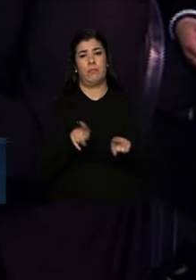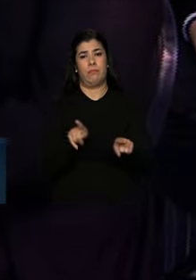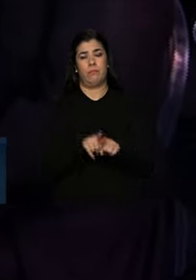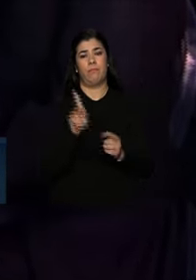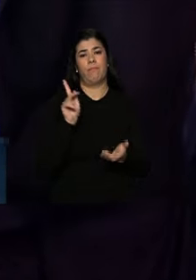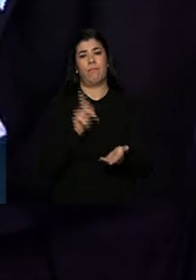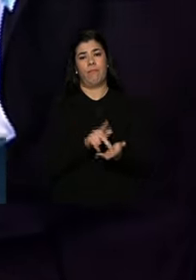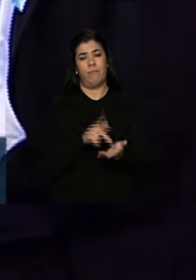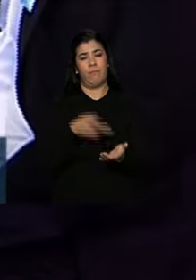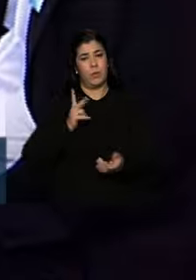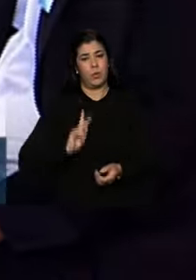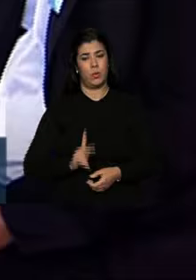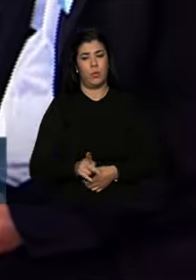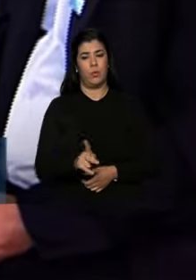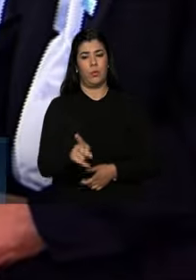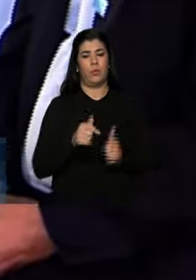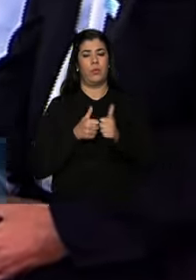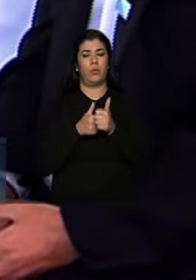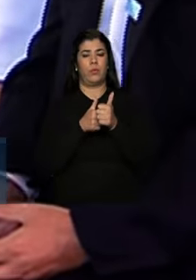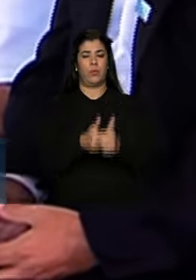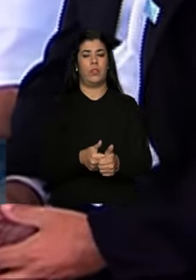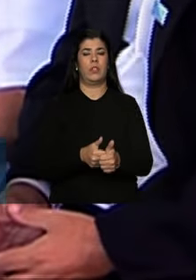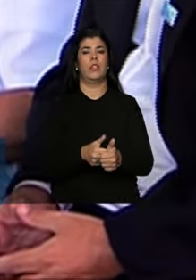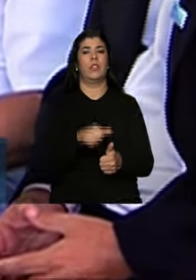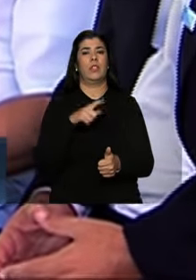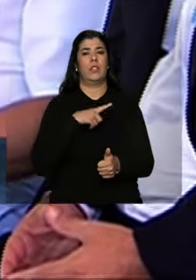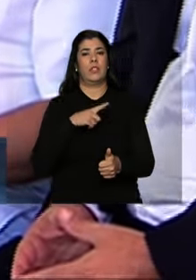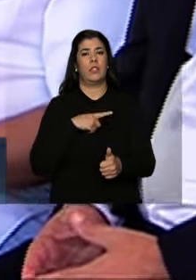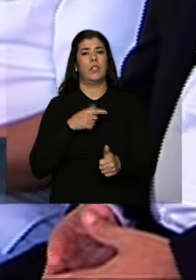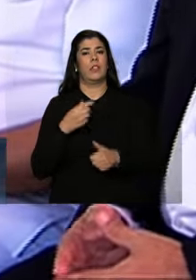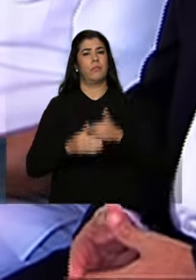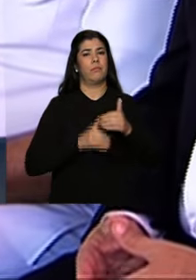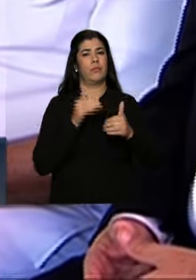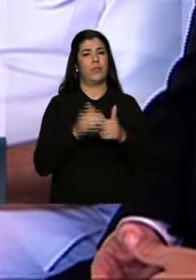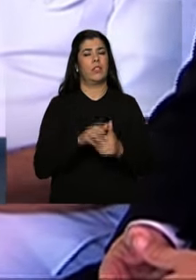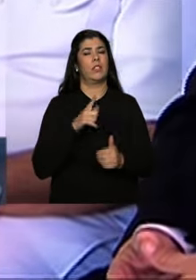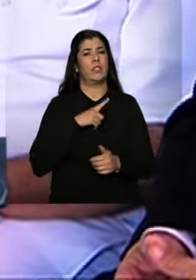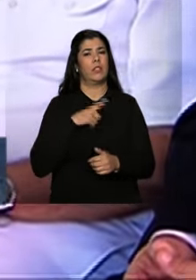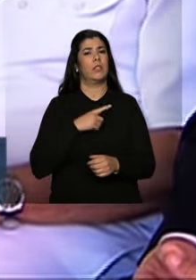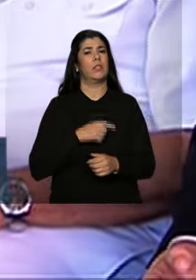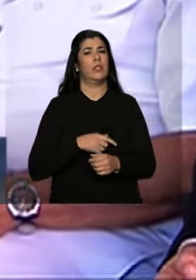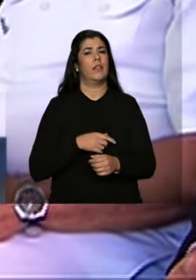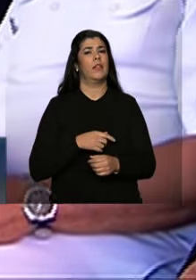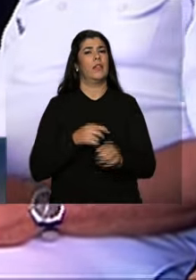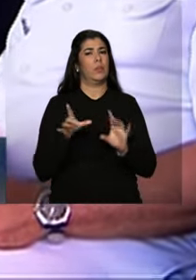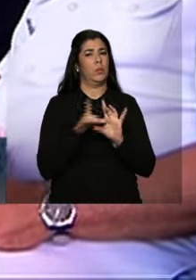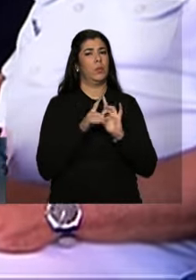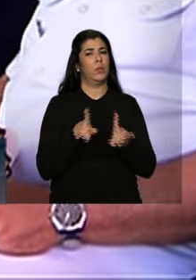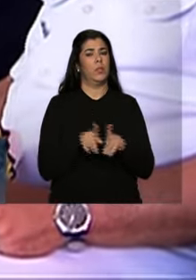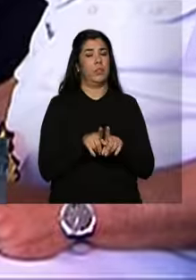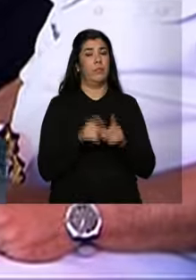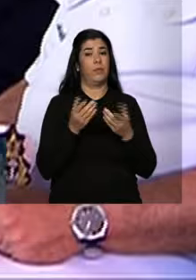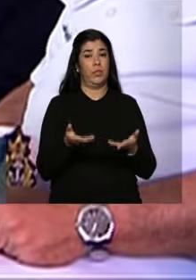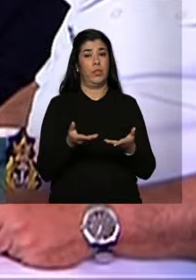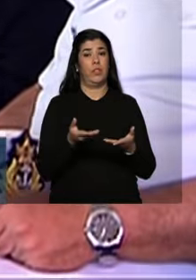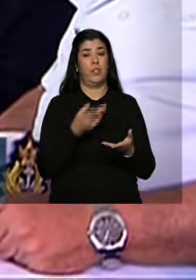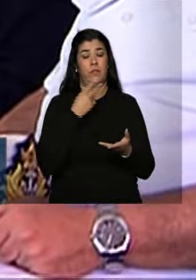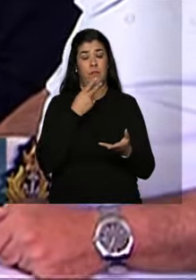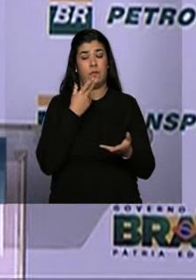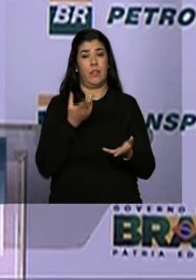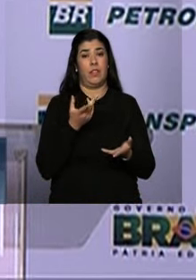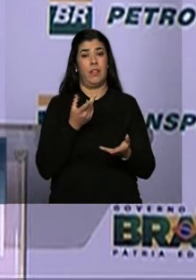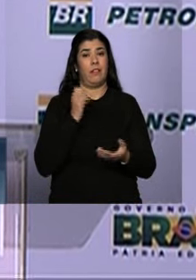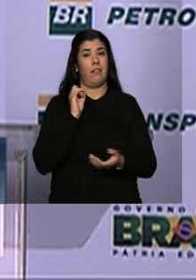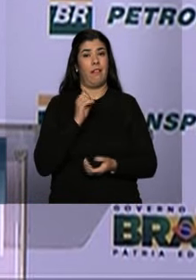efetivamente continuar nesse rumo e continuar trabalhando com cada vez mais afinco. E, como disse também o Haro, poder estar